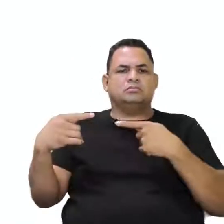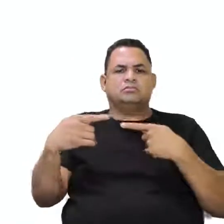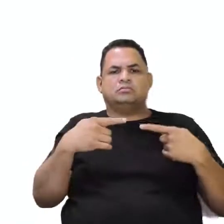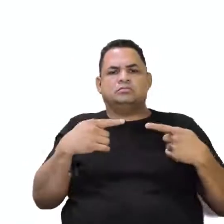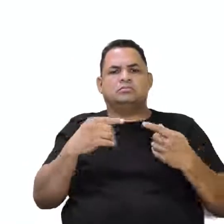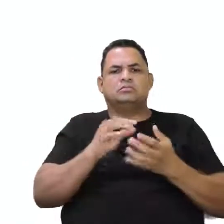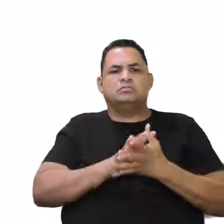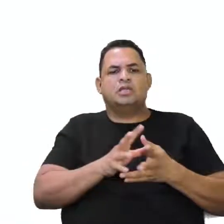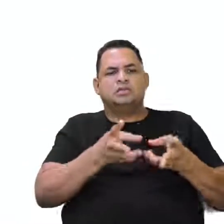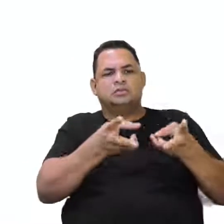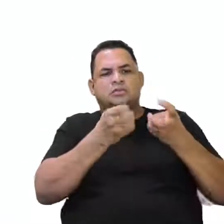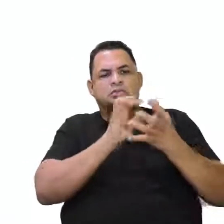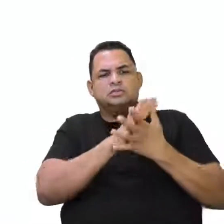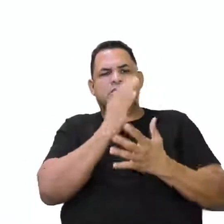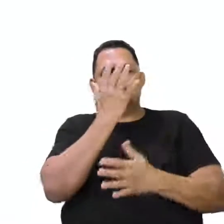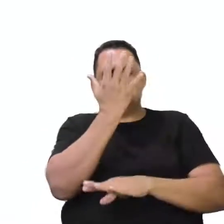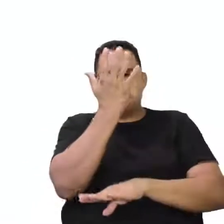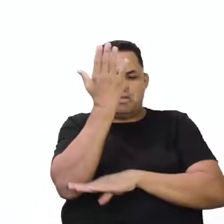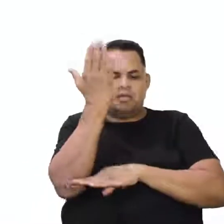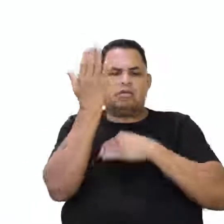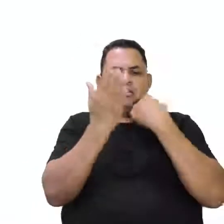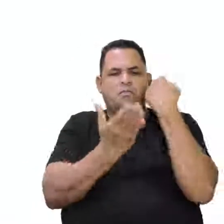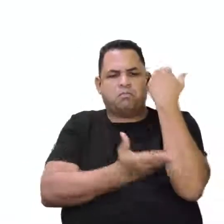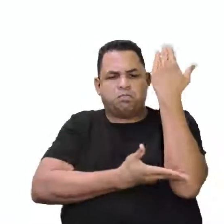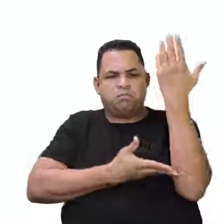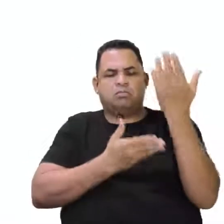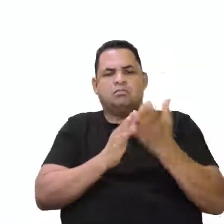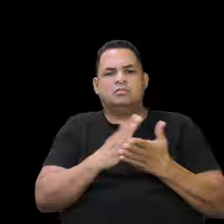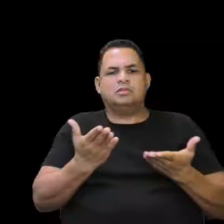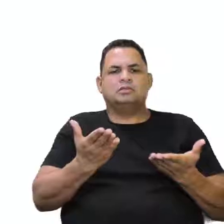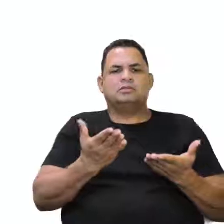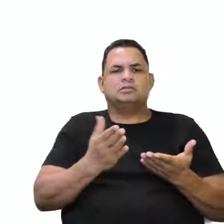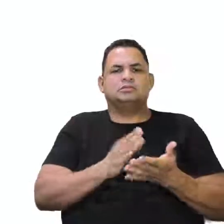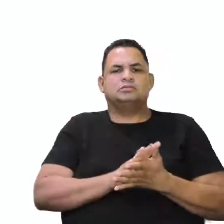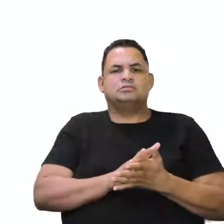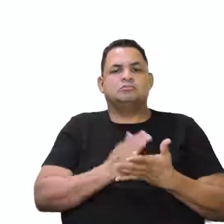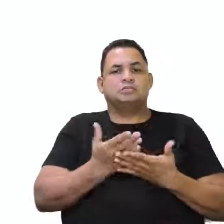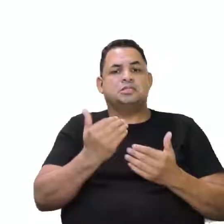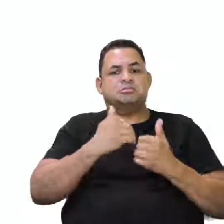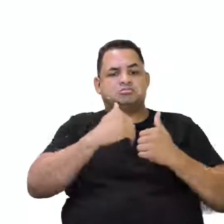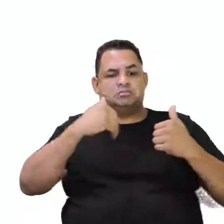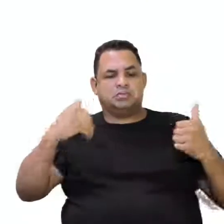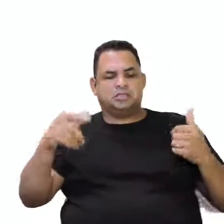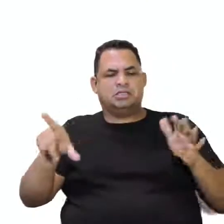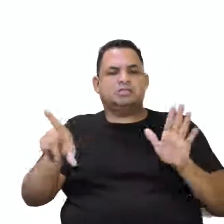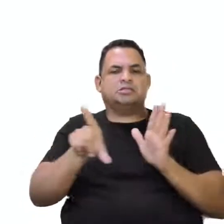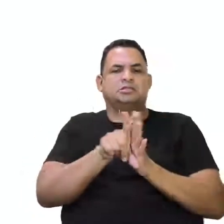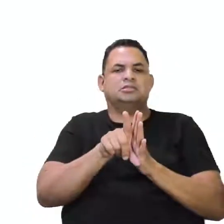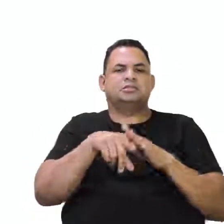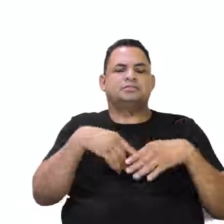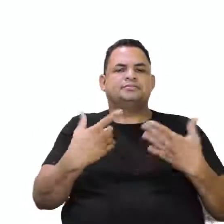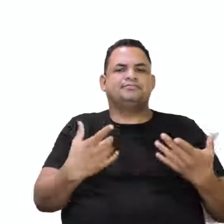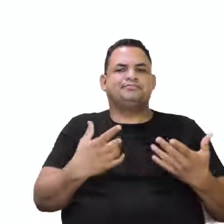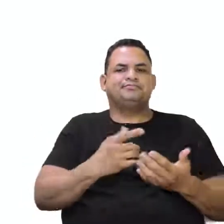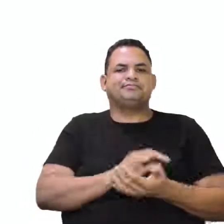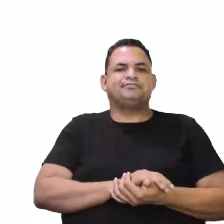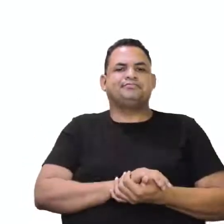com a extração de madeira. Muitas de forma ilegal, que é pior,